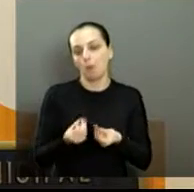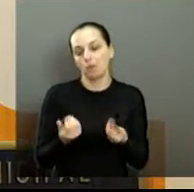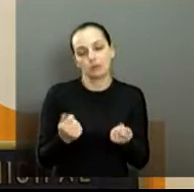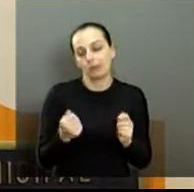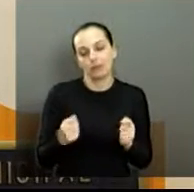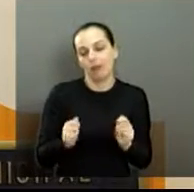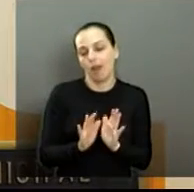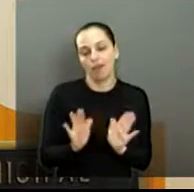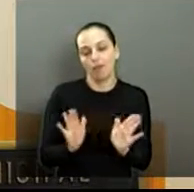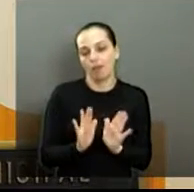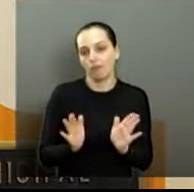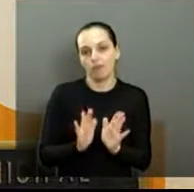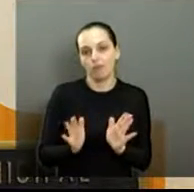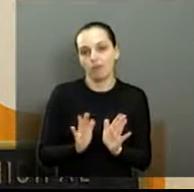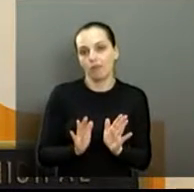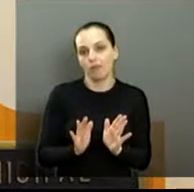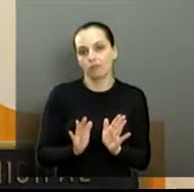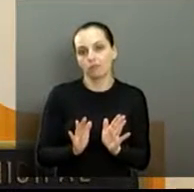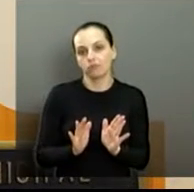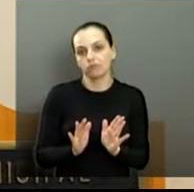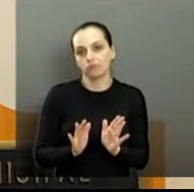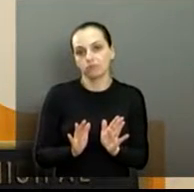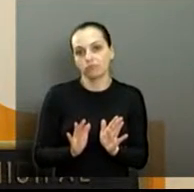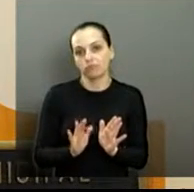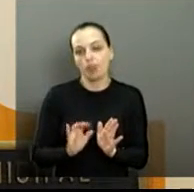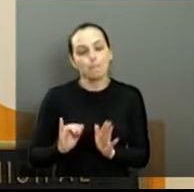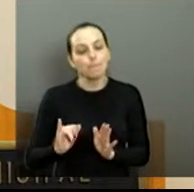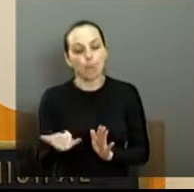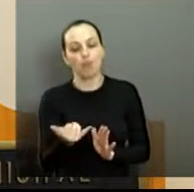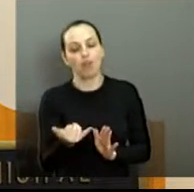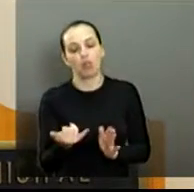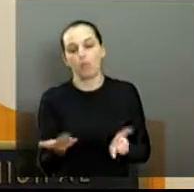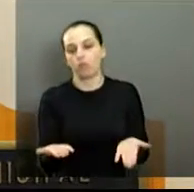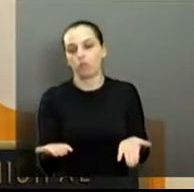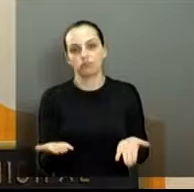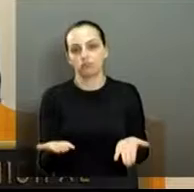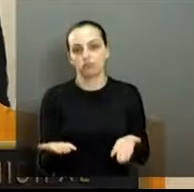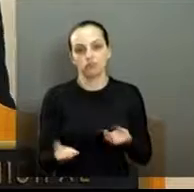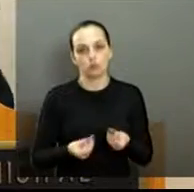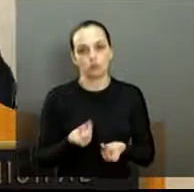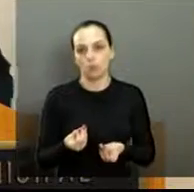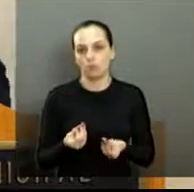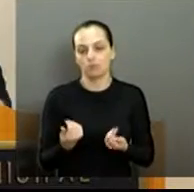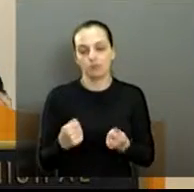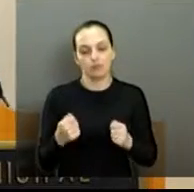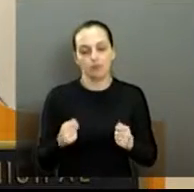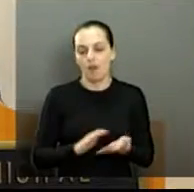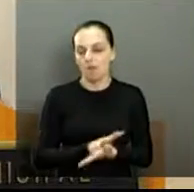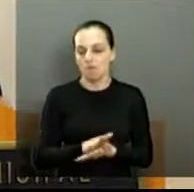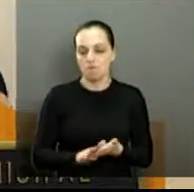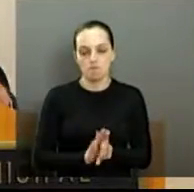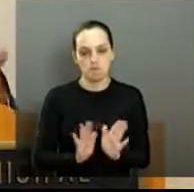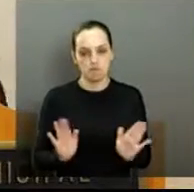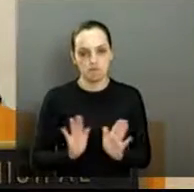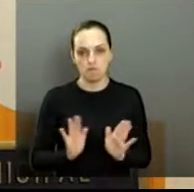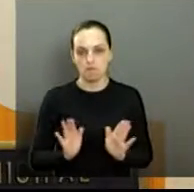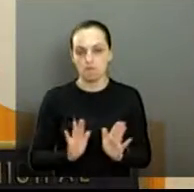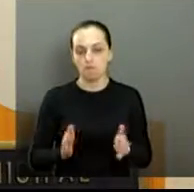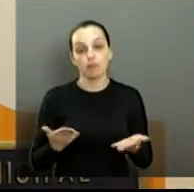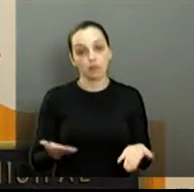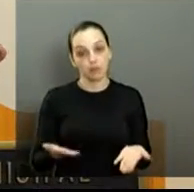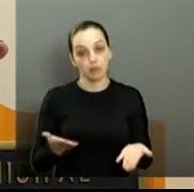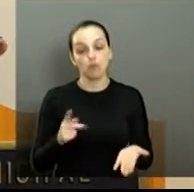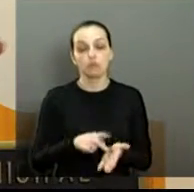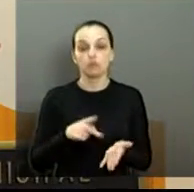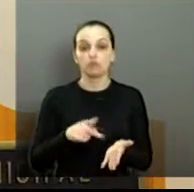dessa matéria a matéria desnecessário disney e c saia desnecessário não precisa dessa matéria ok eu acho que